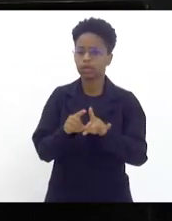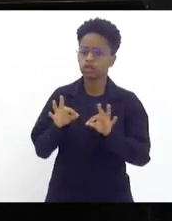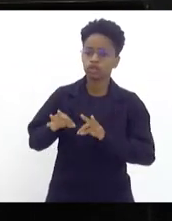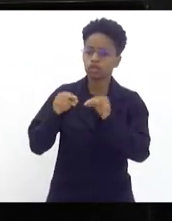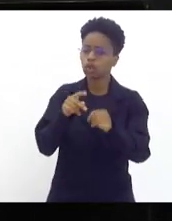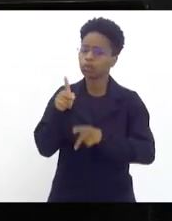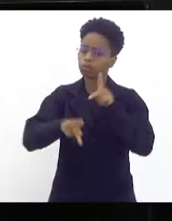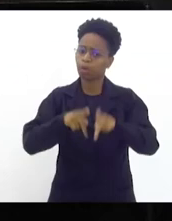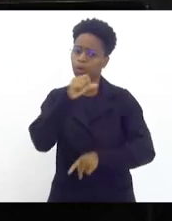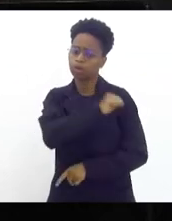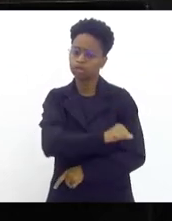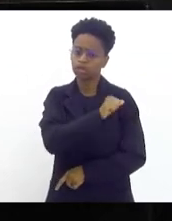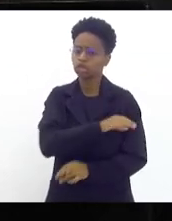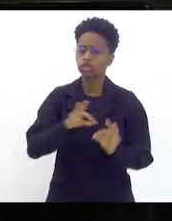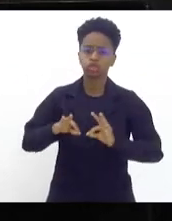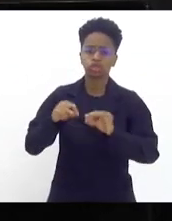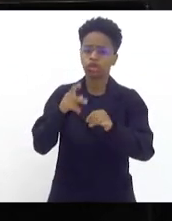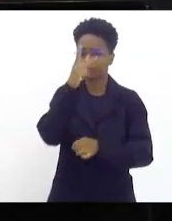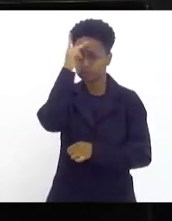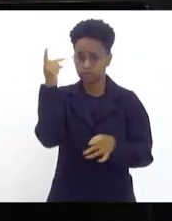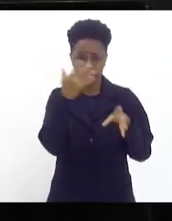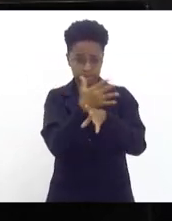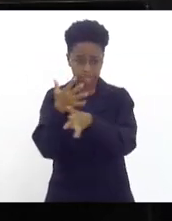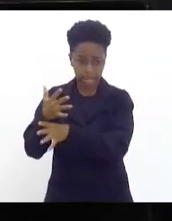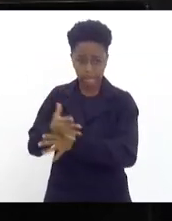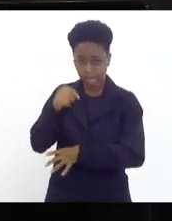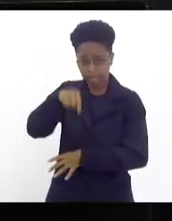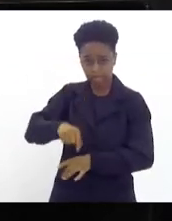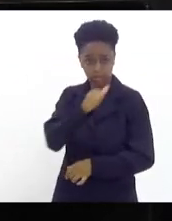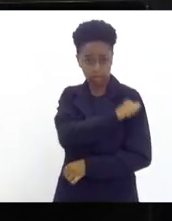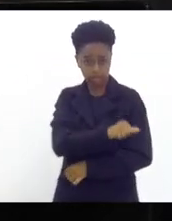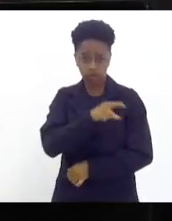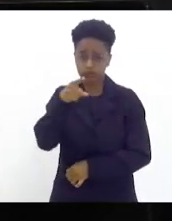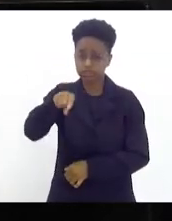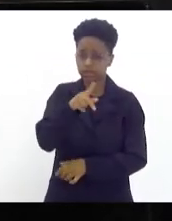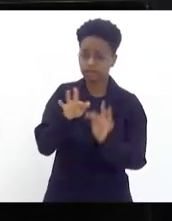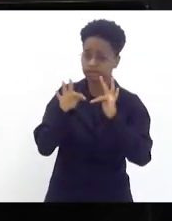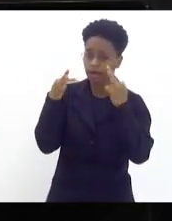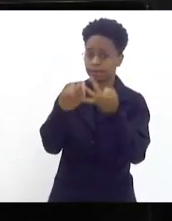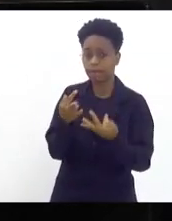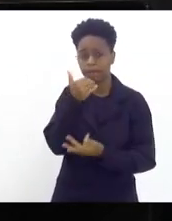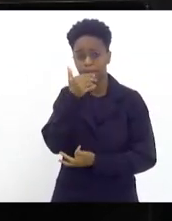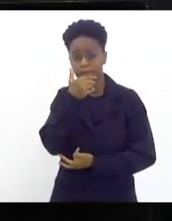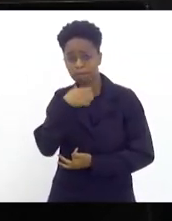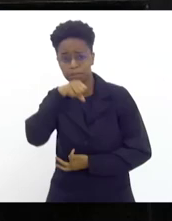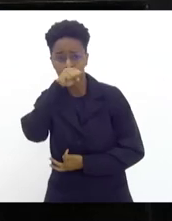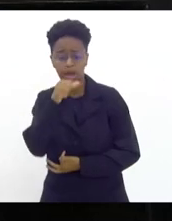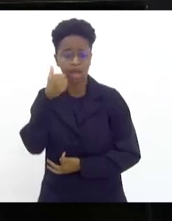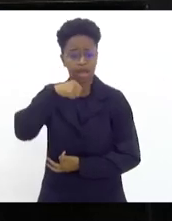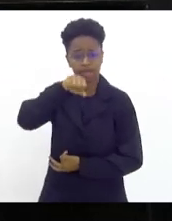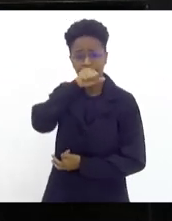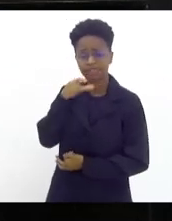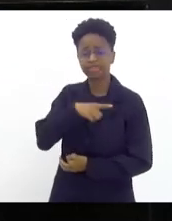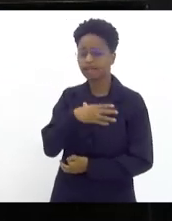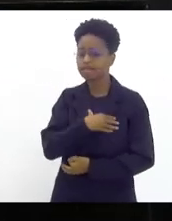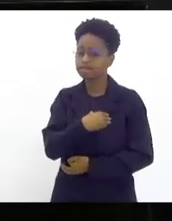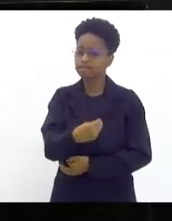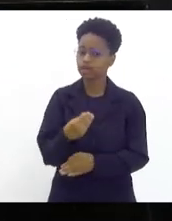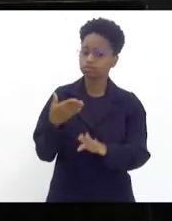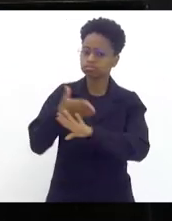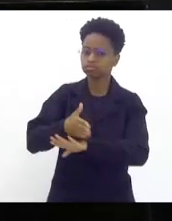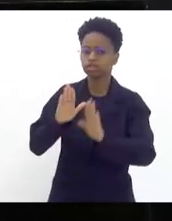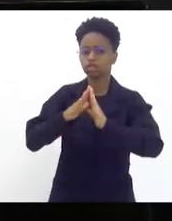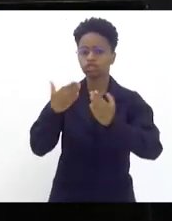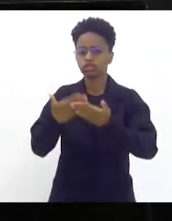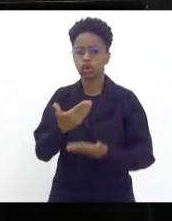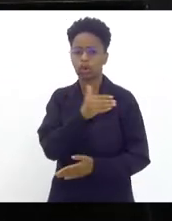o povo Fluminense o povo das cidades do Rio de Janeiro você que é pai você que é mãe que tem filho e filha na